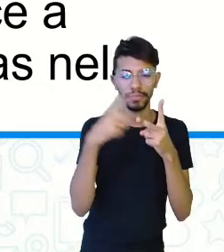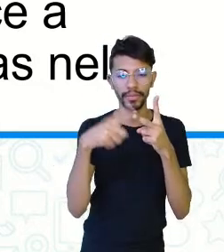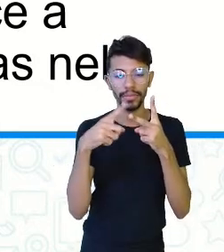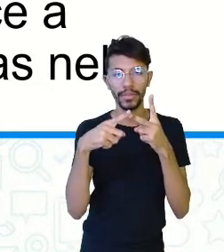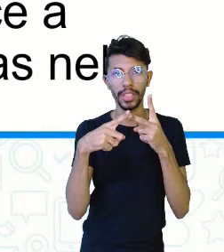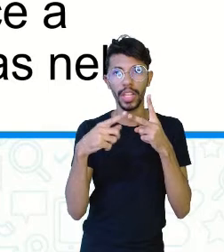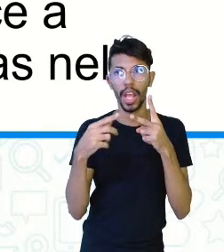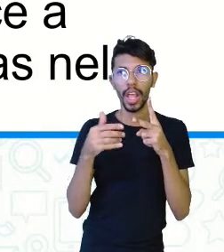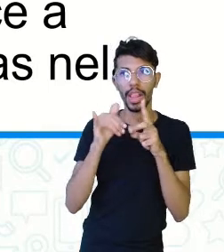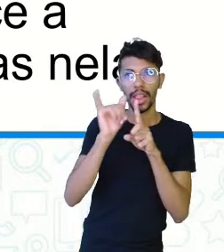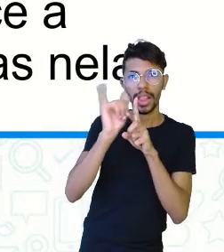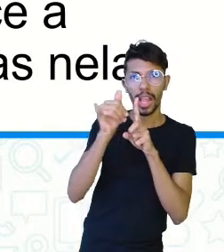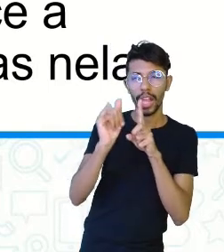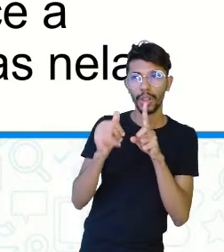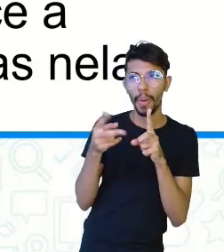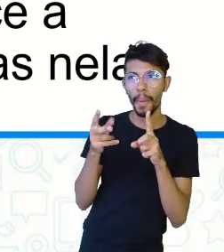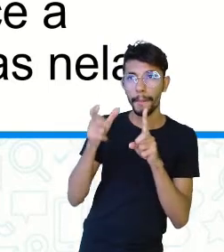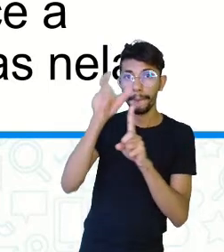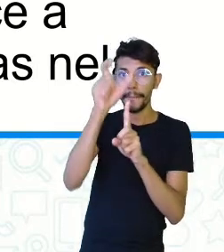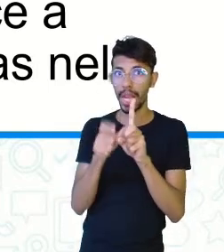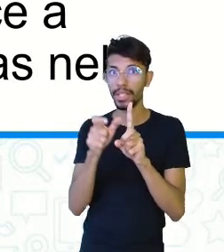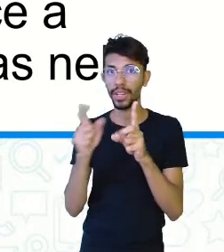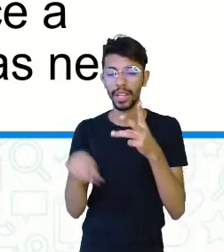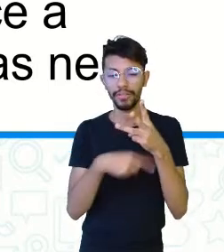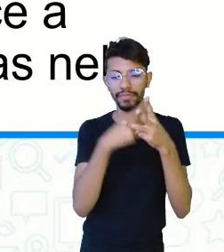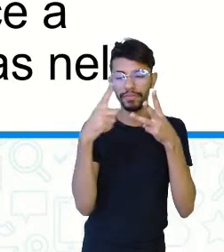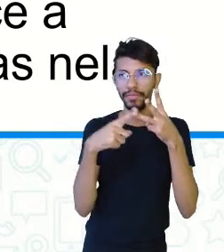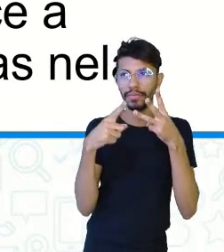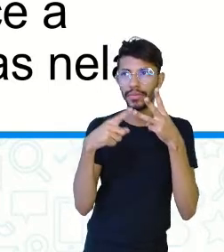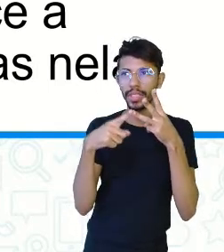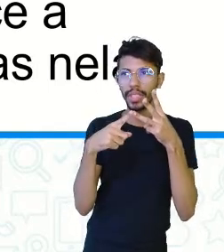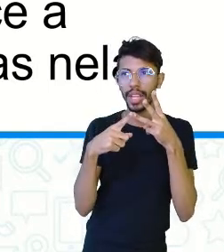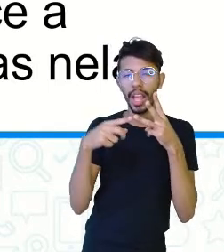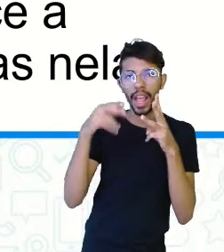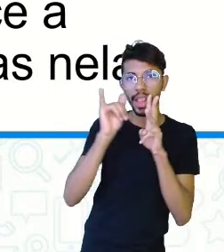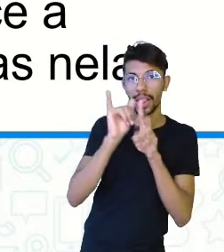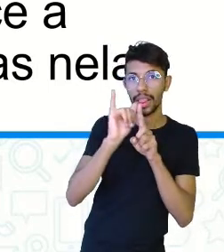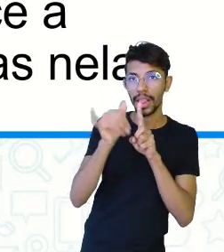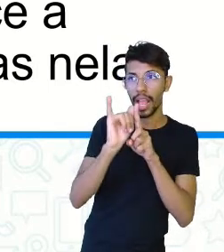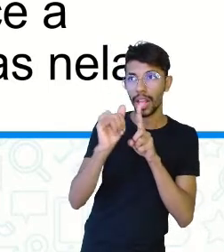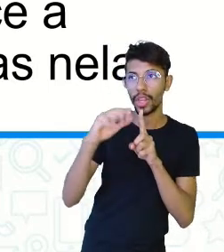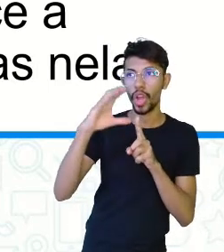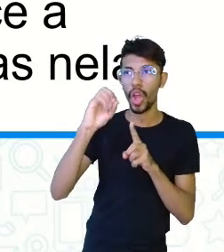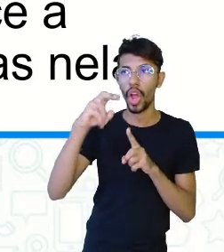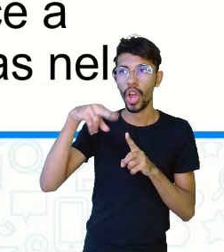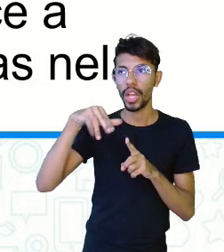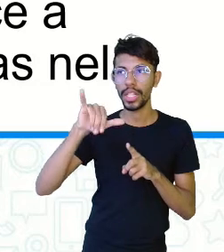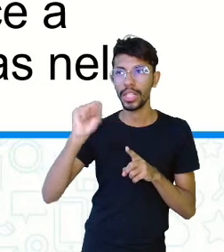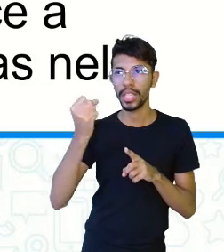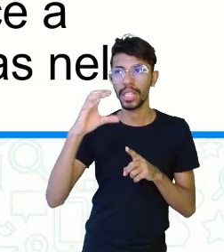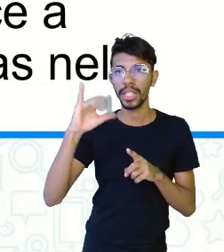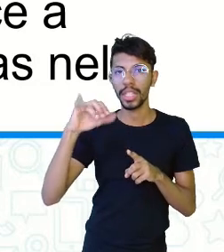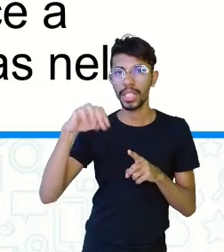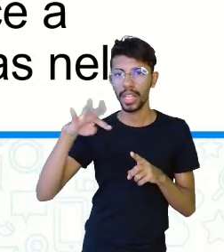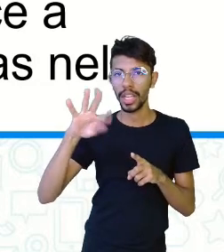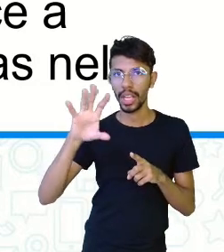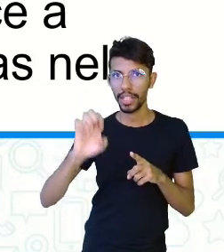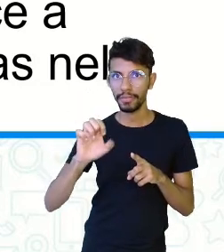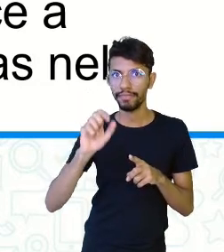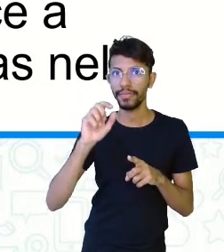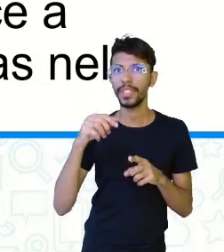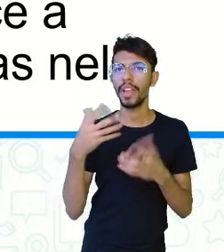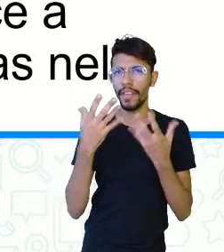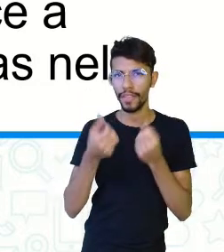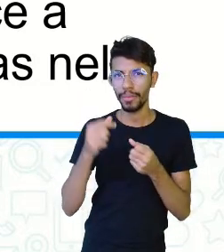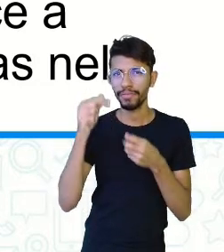narrador onisciente. Vamos ver a diferença de cada um. Isso é importante você saber, porque você pode, depois dessa aula,